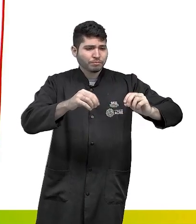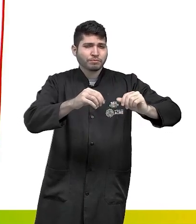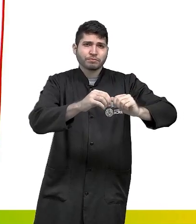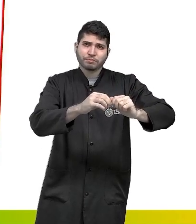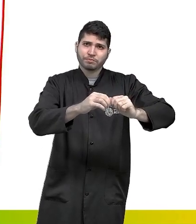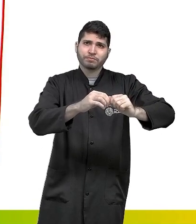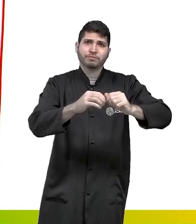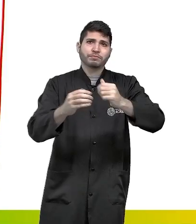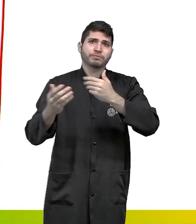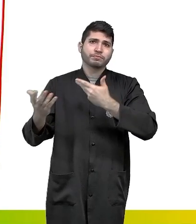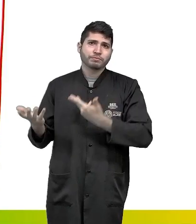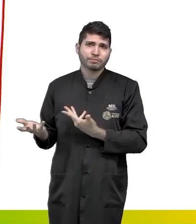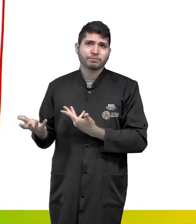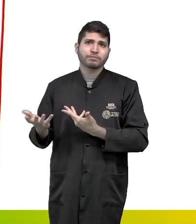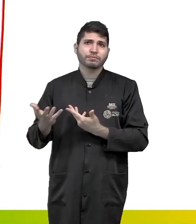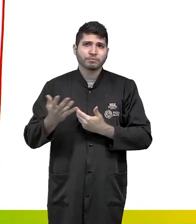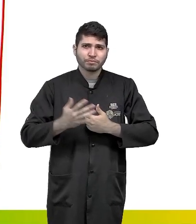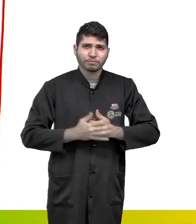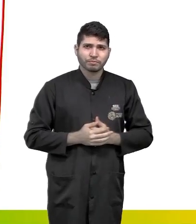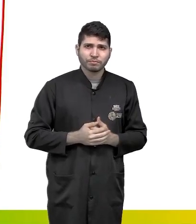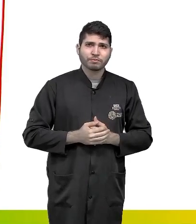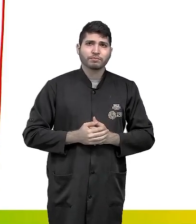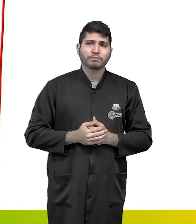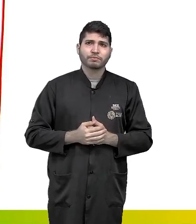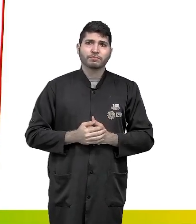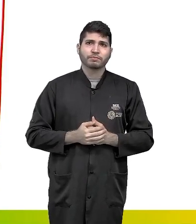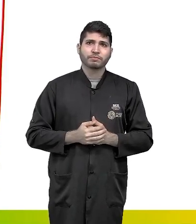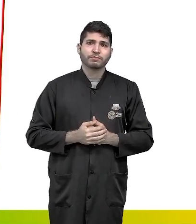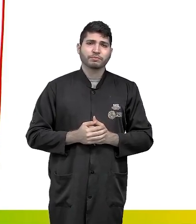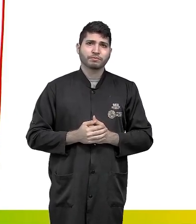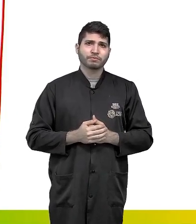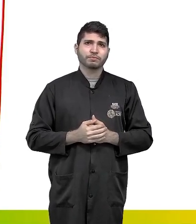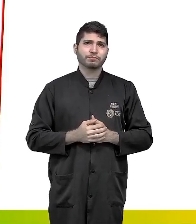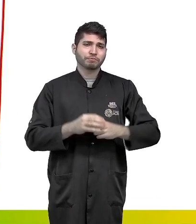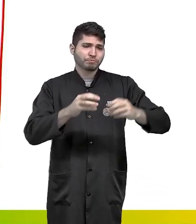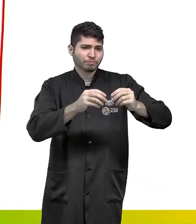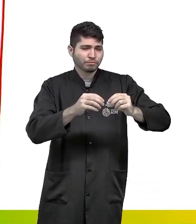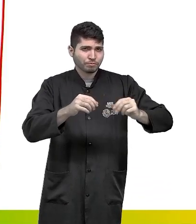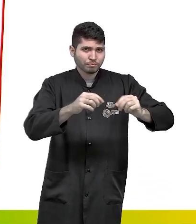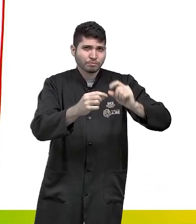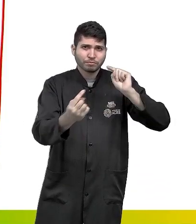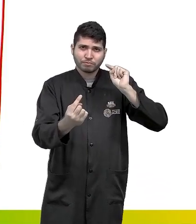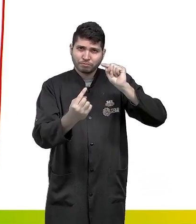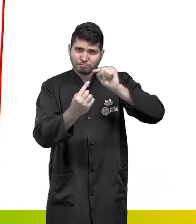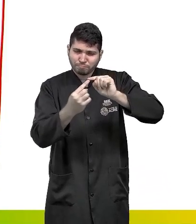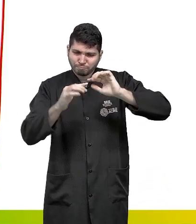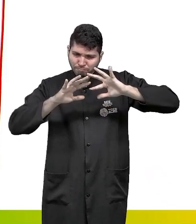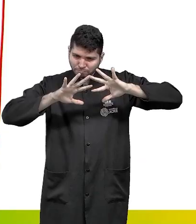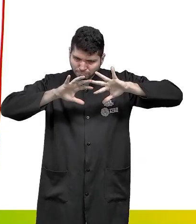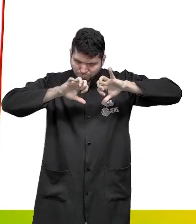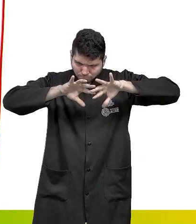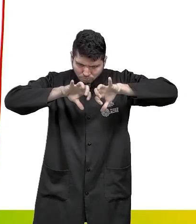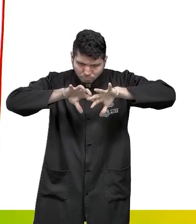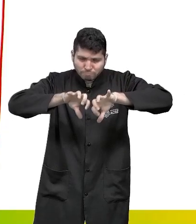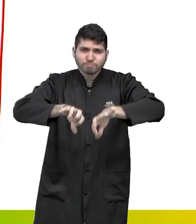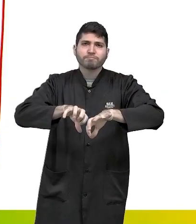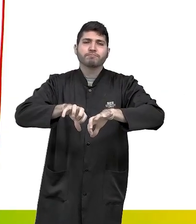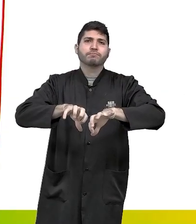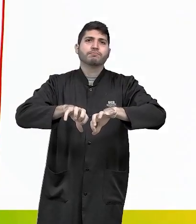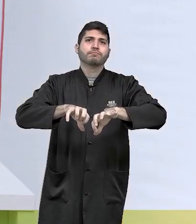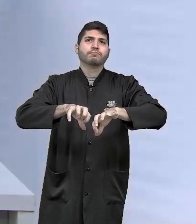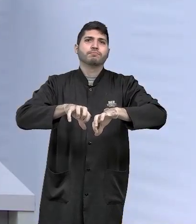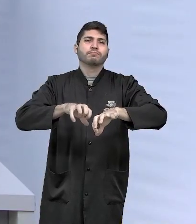mapa que eu trouxe aqui para vocês. Faixas de terras doadas a um donatário com o objetivo de explorar. O que